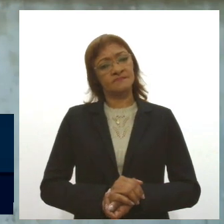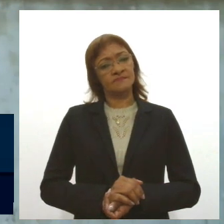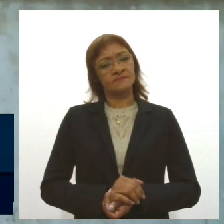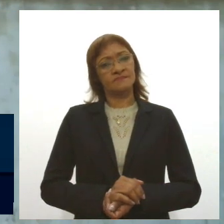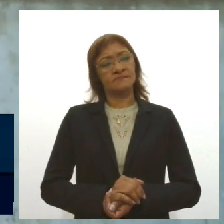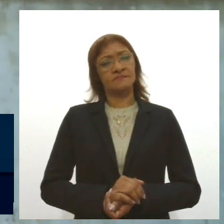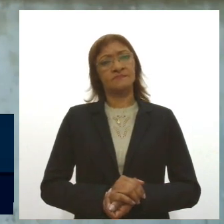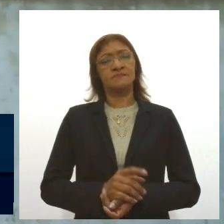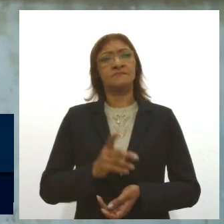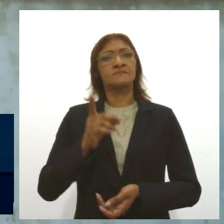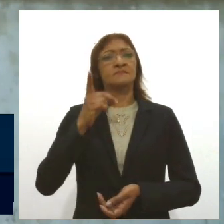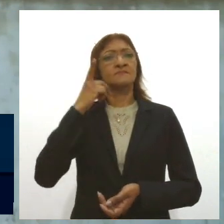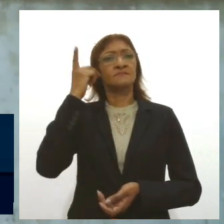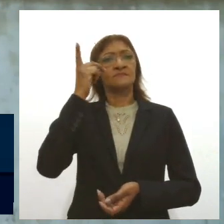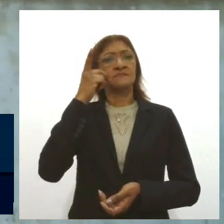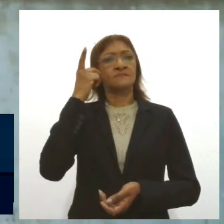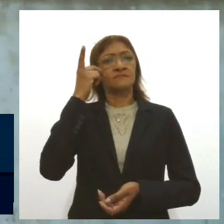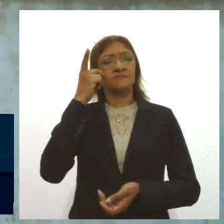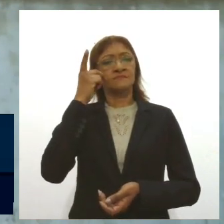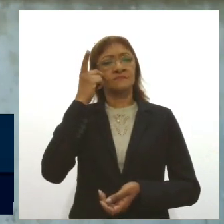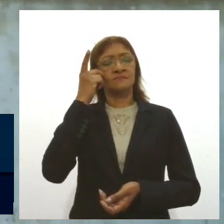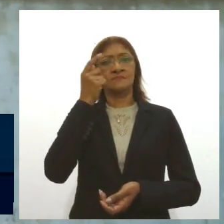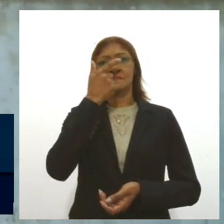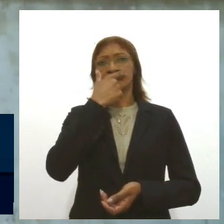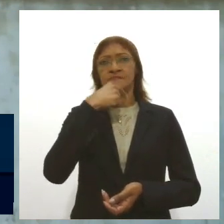Com a palavra o deputado Jorge Passos.